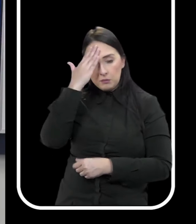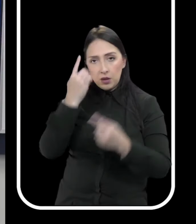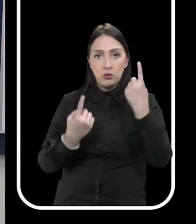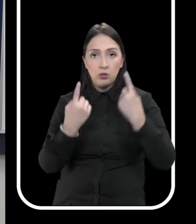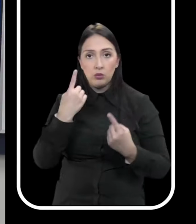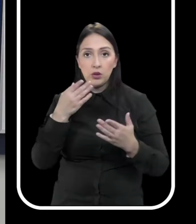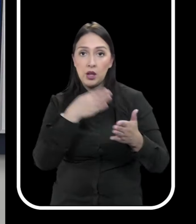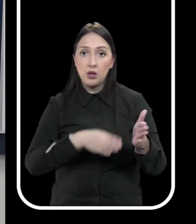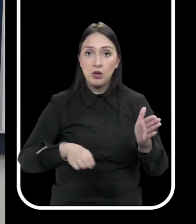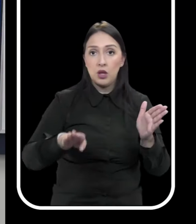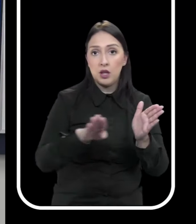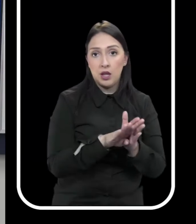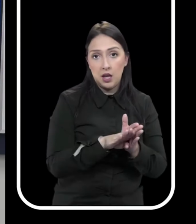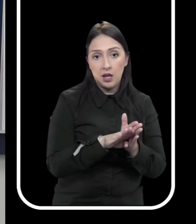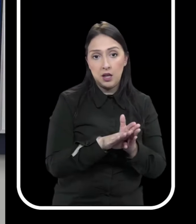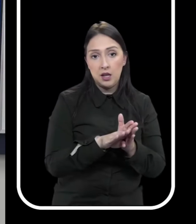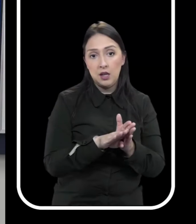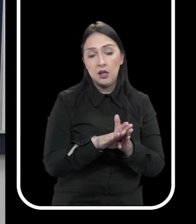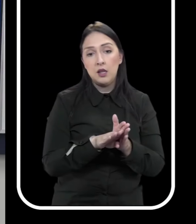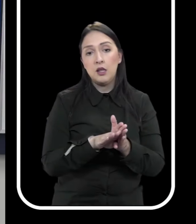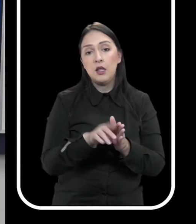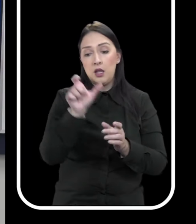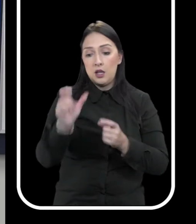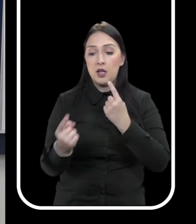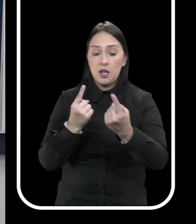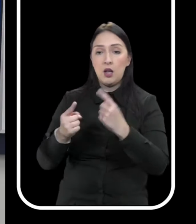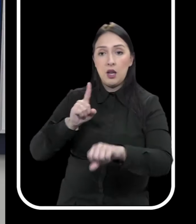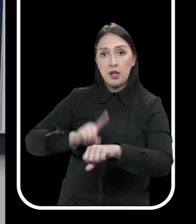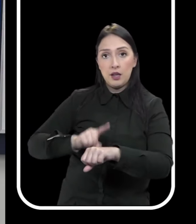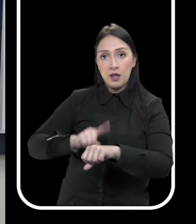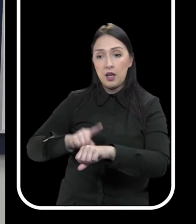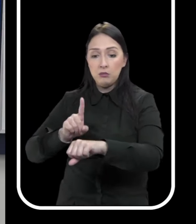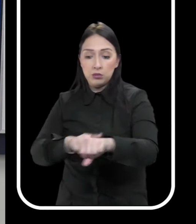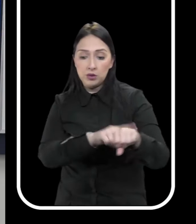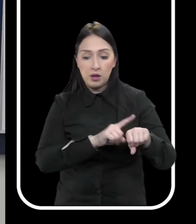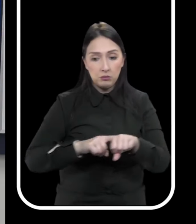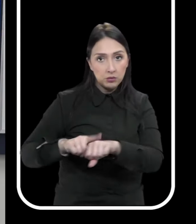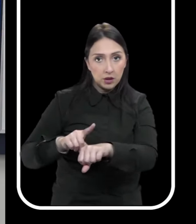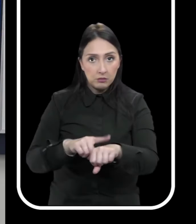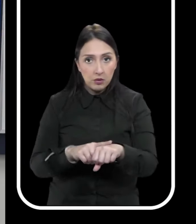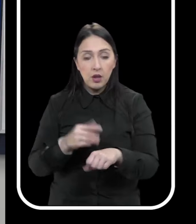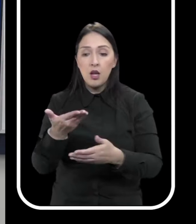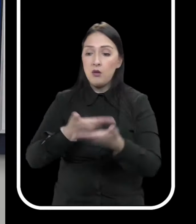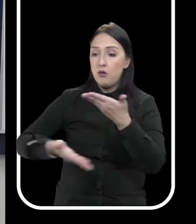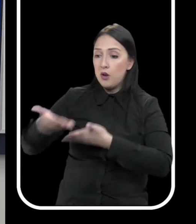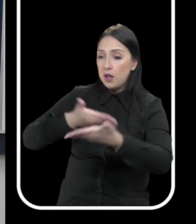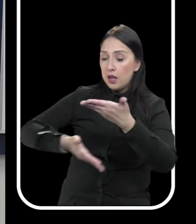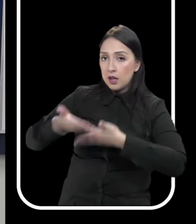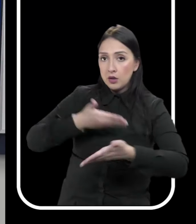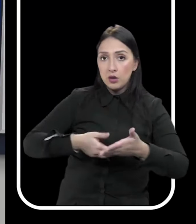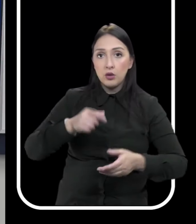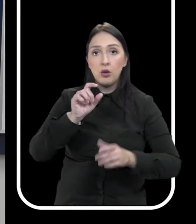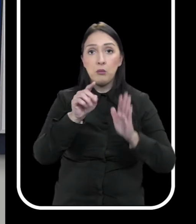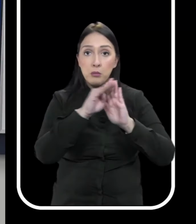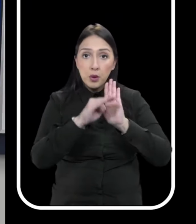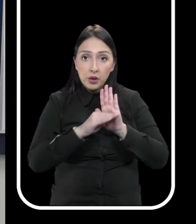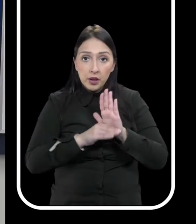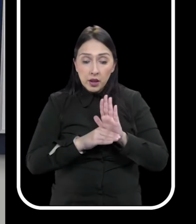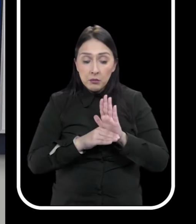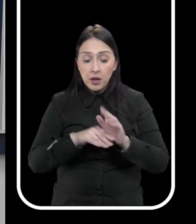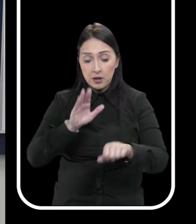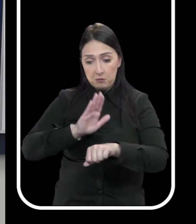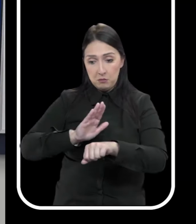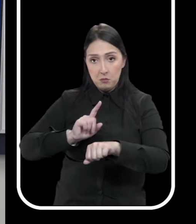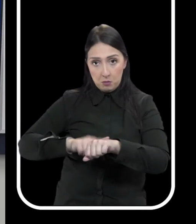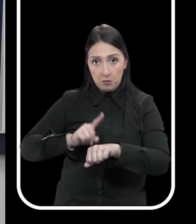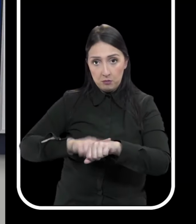definindo uma chegada não regular de clientes de tempos em tempos, e eles vão sendo atendidos, você programa um tempo